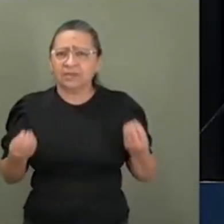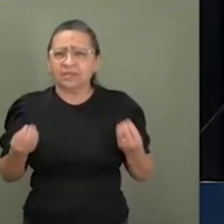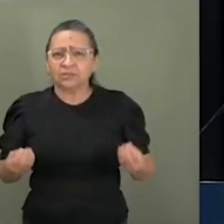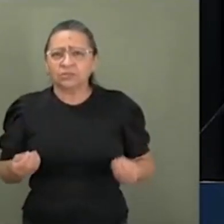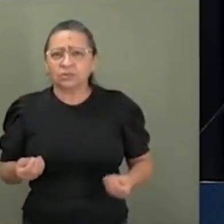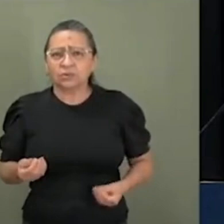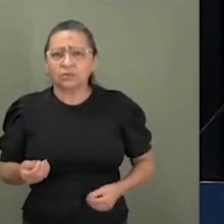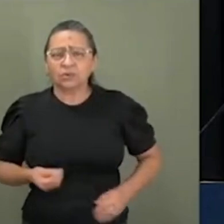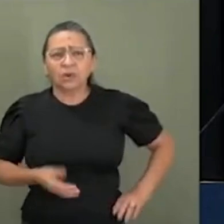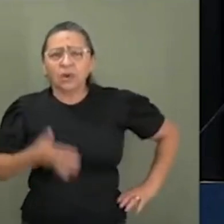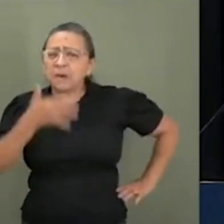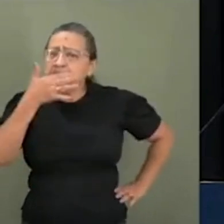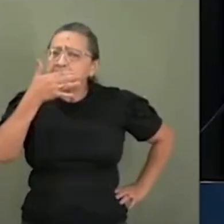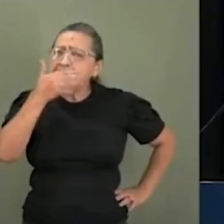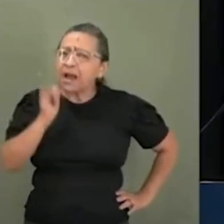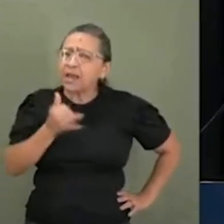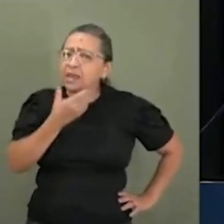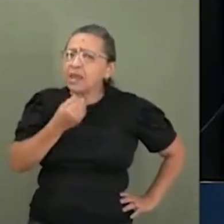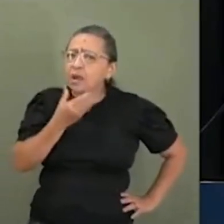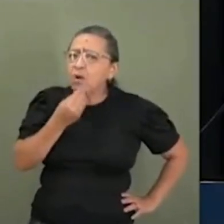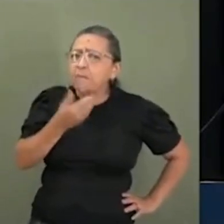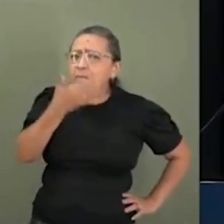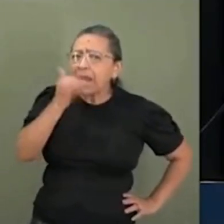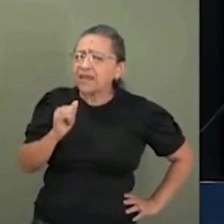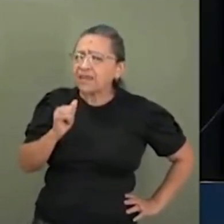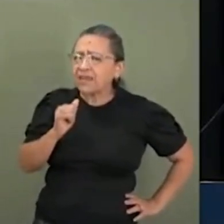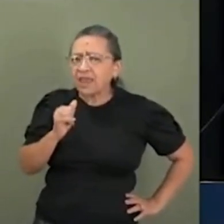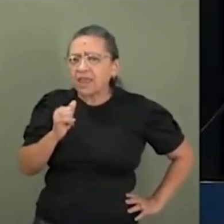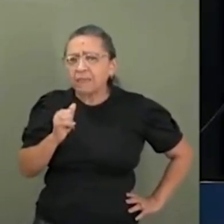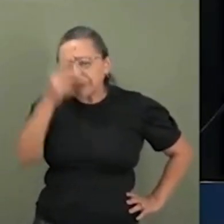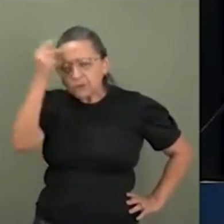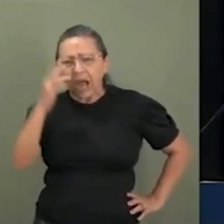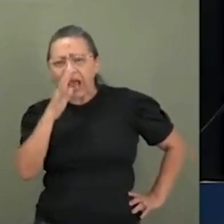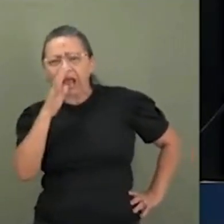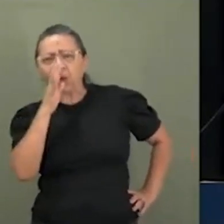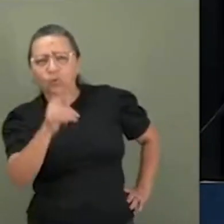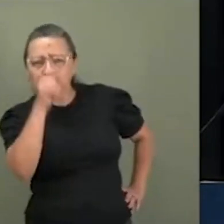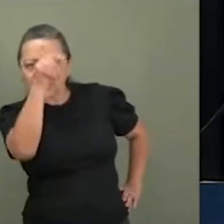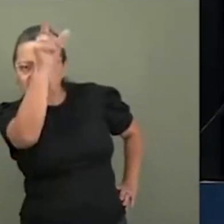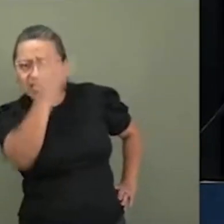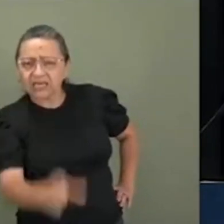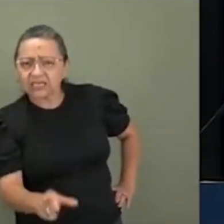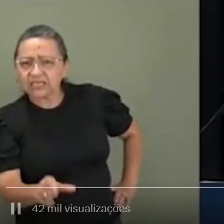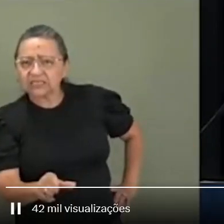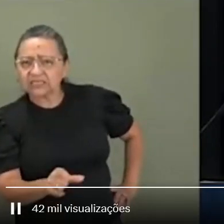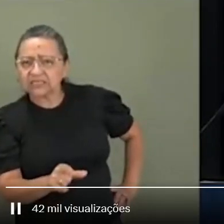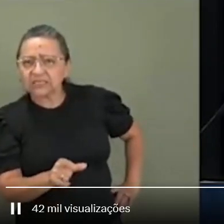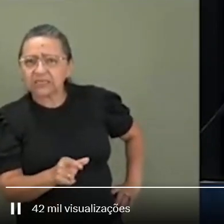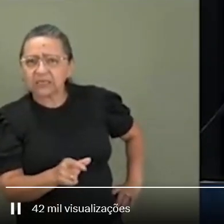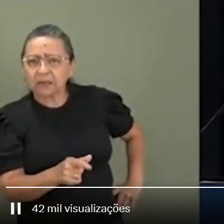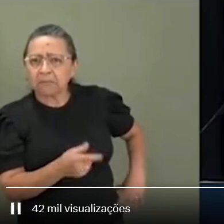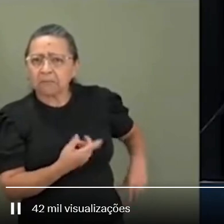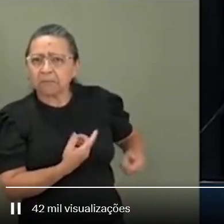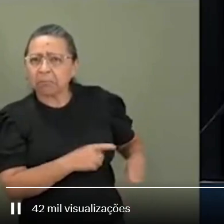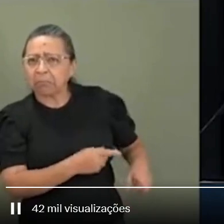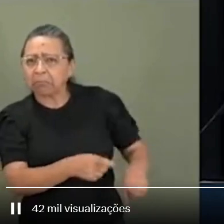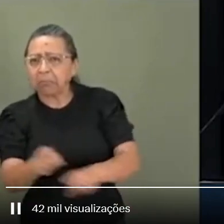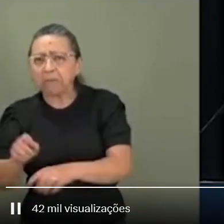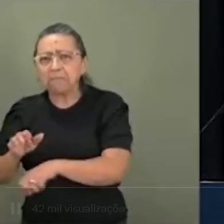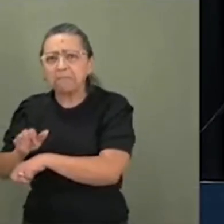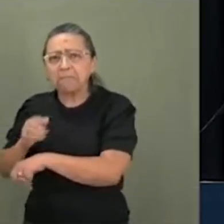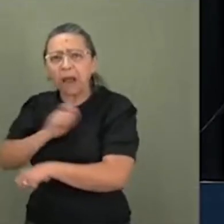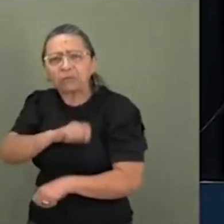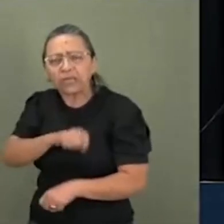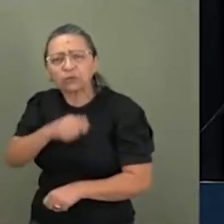sendo acusado de ter cometido um crime usando a própria filha de 12 anos de idade onde é que isso vai parar cara